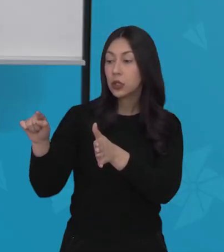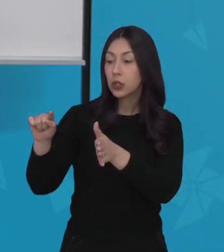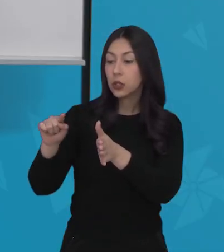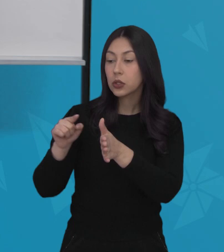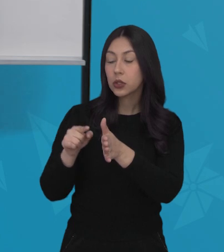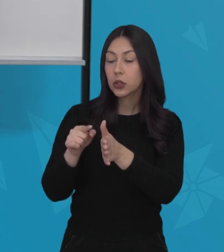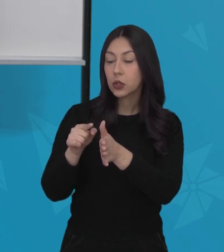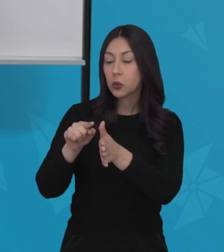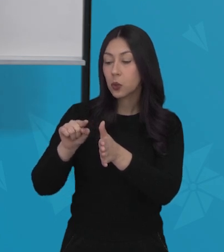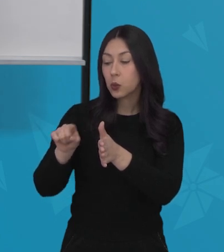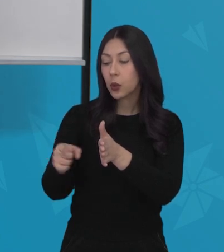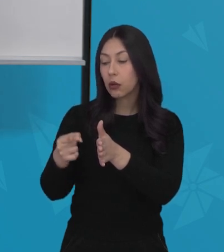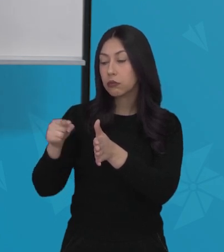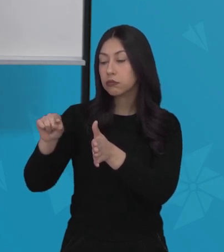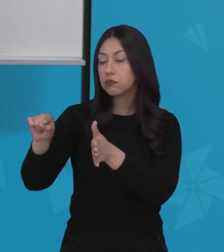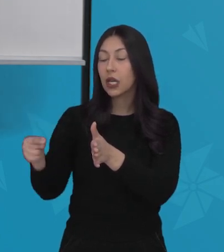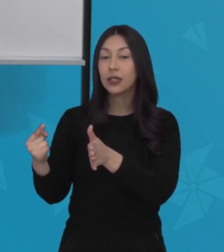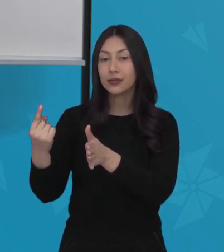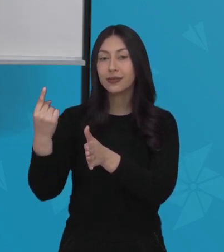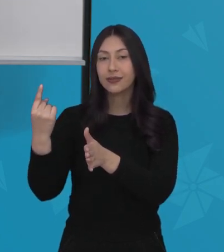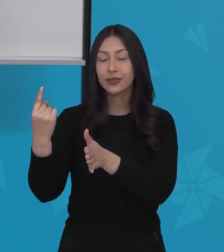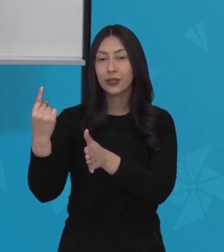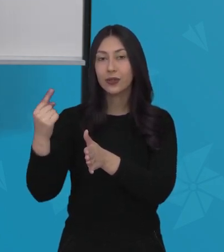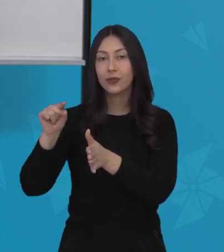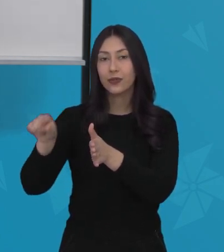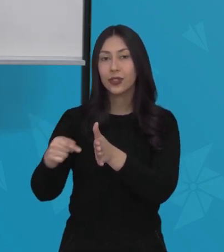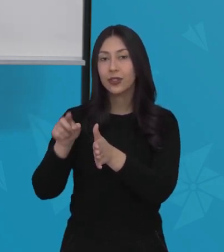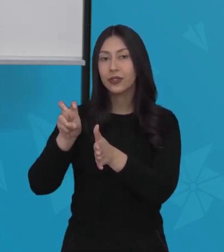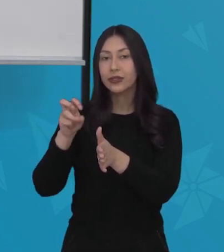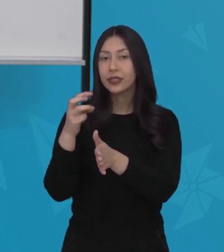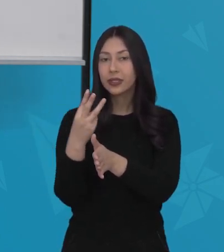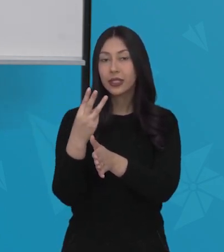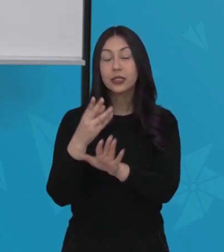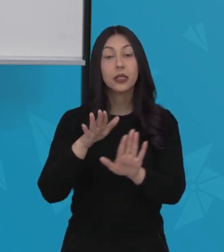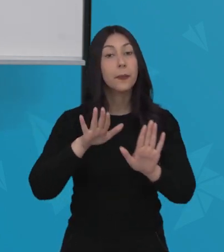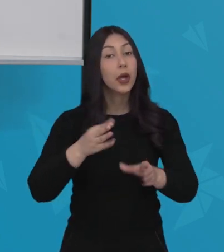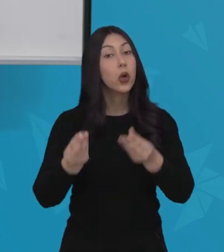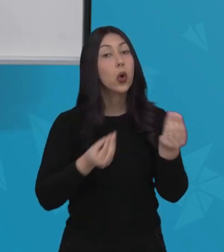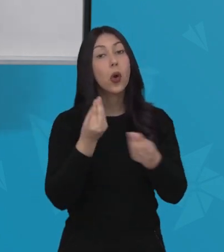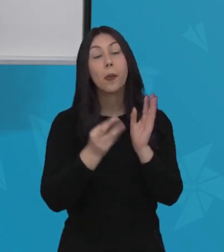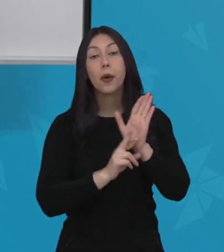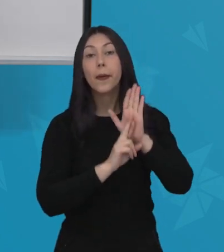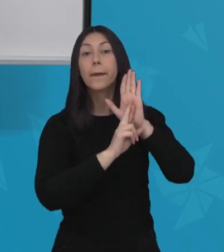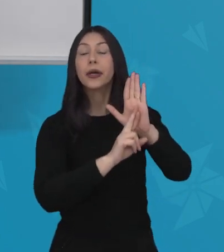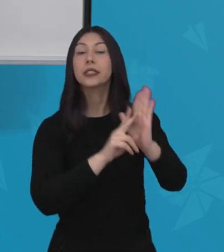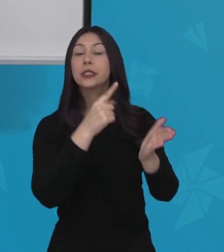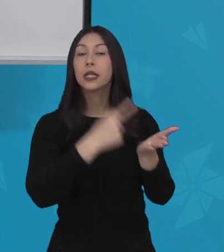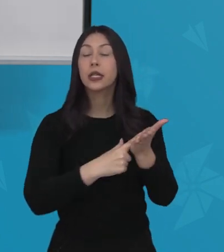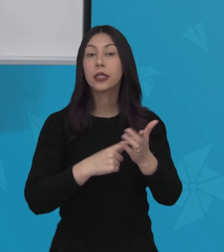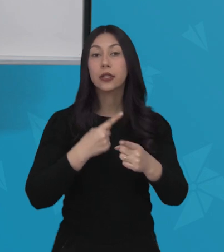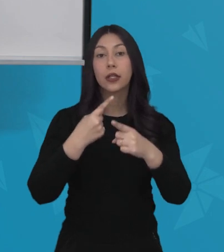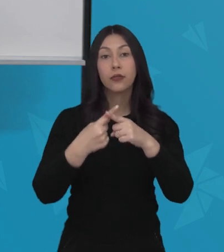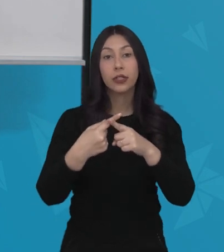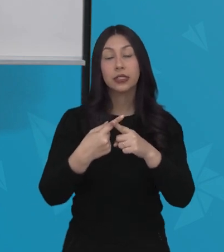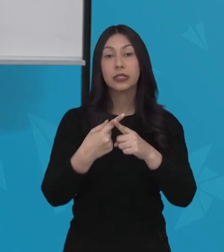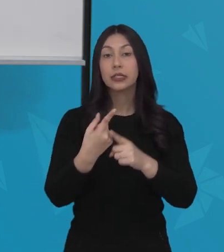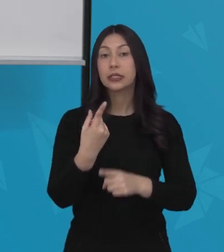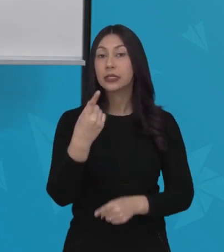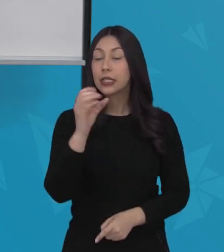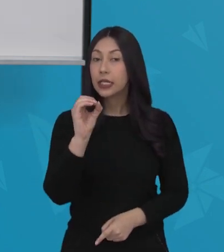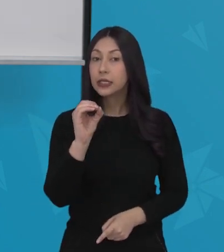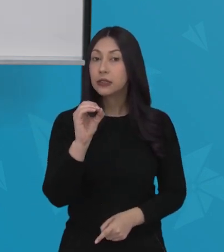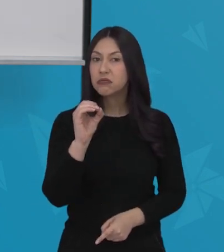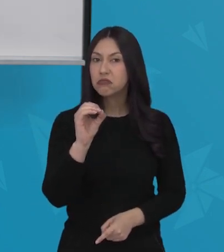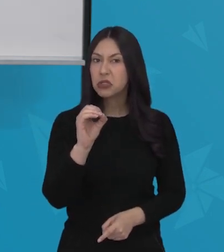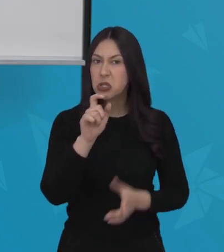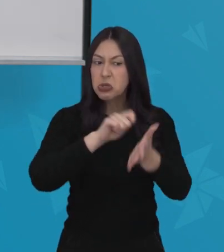ele e colocar aqui só a nossa potência de 10. Só que para representar em notação científica, a gente não escreve 100. A gente escreve aquele